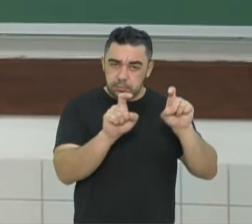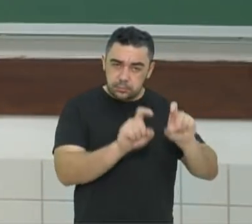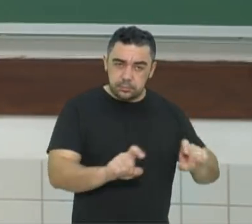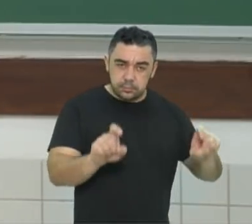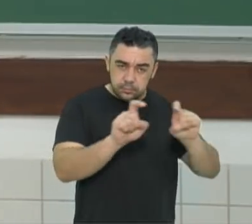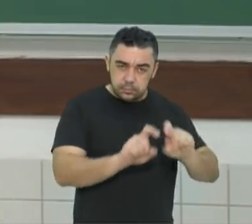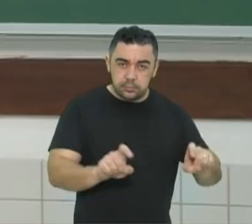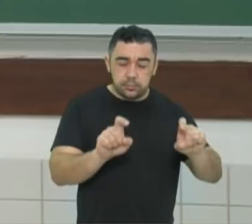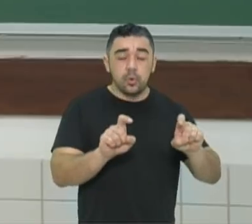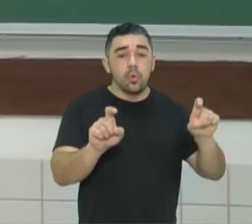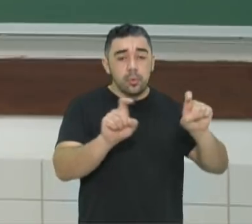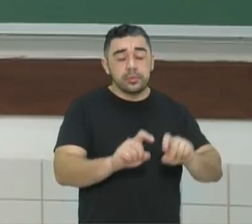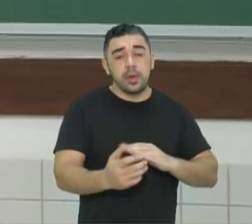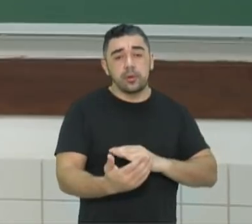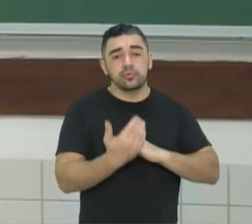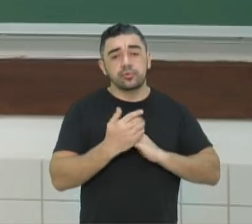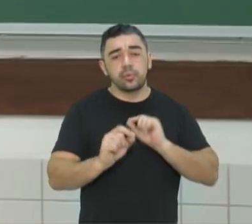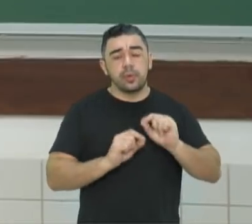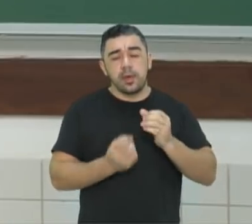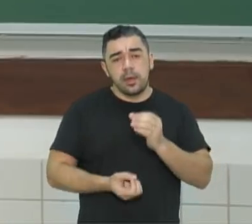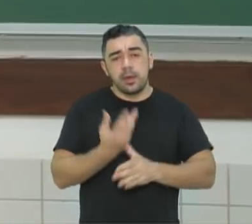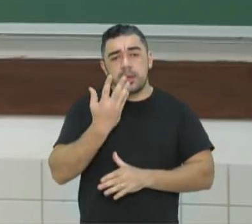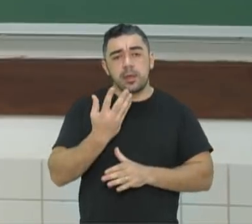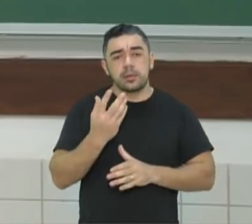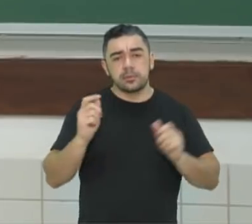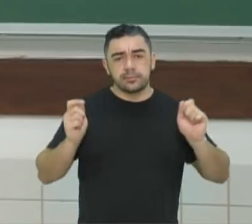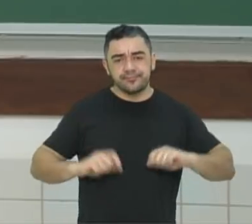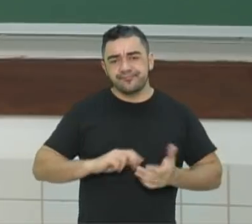e o computador vai possibilitar muitas